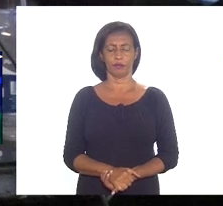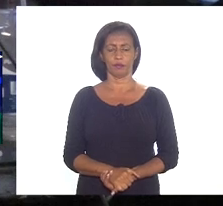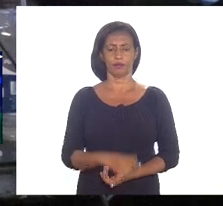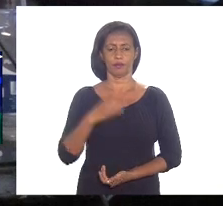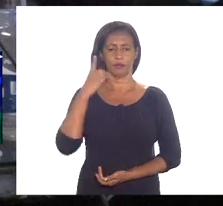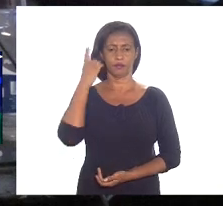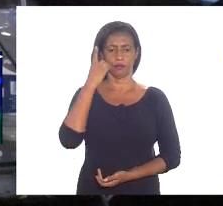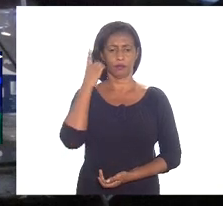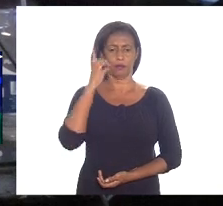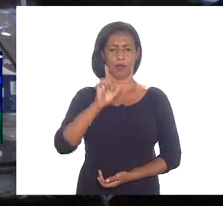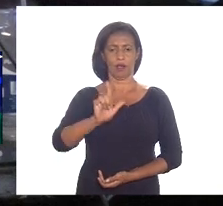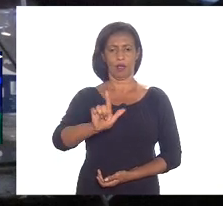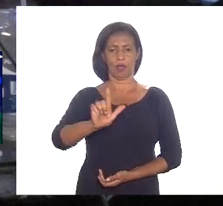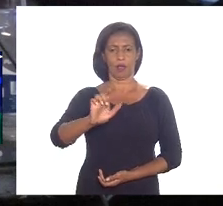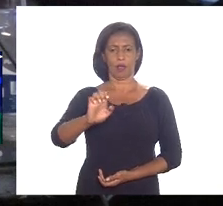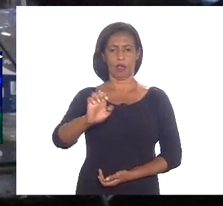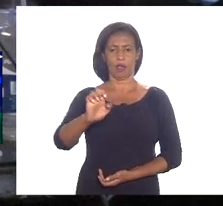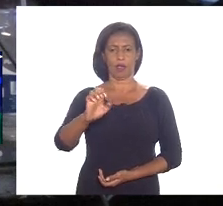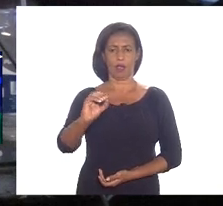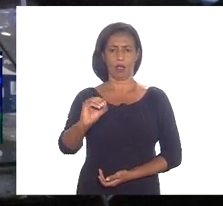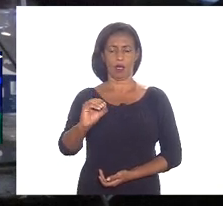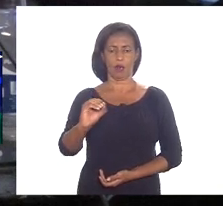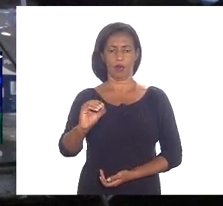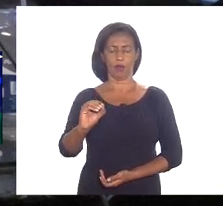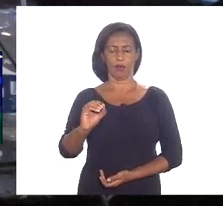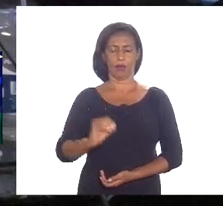o deputado Léo Vieira